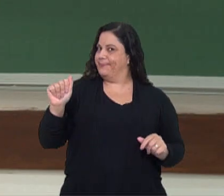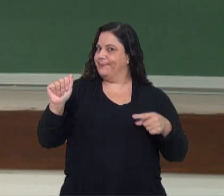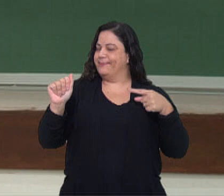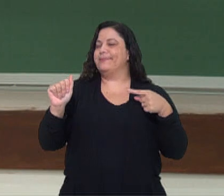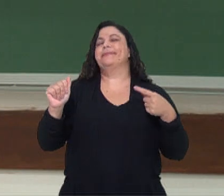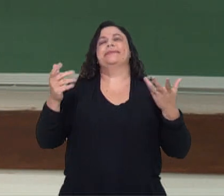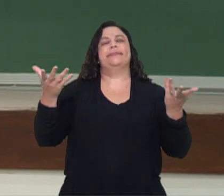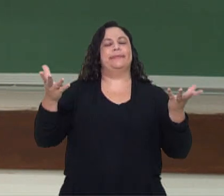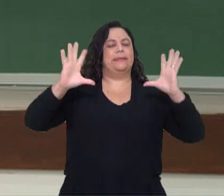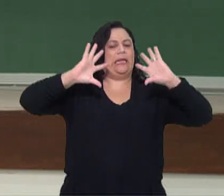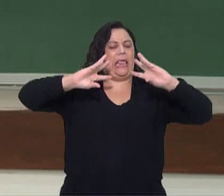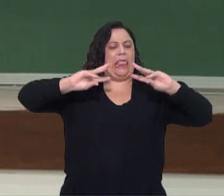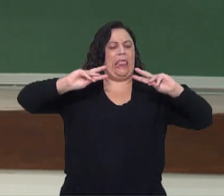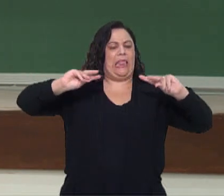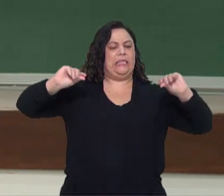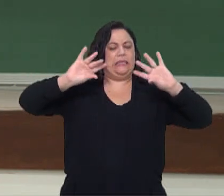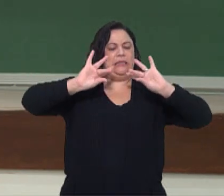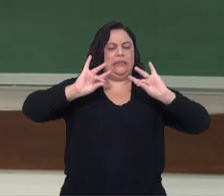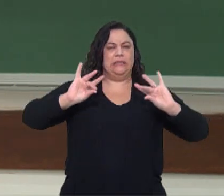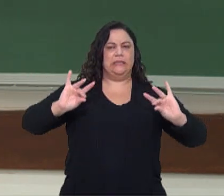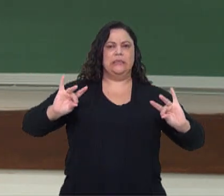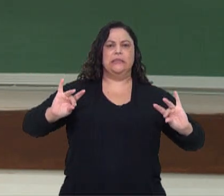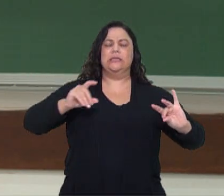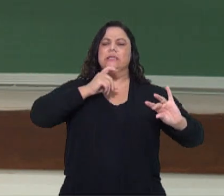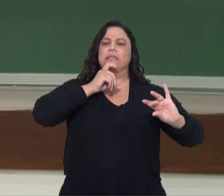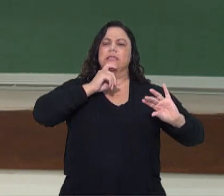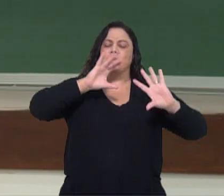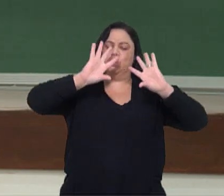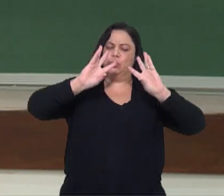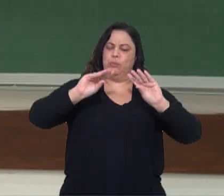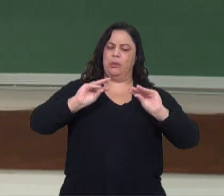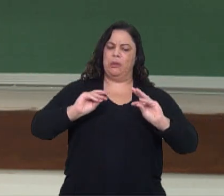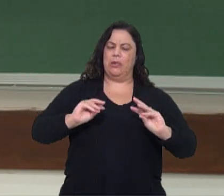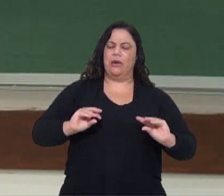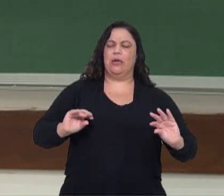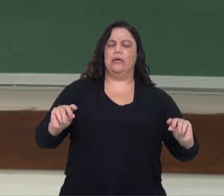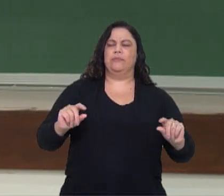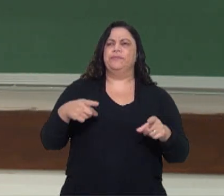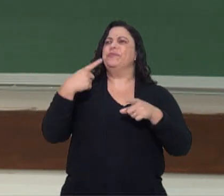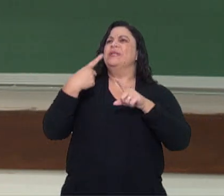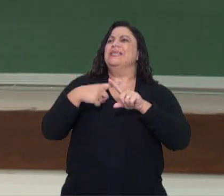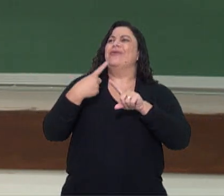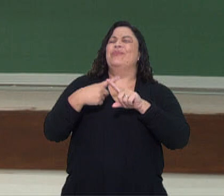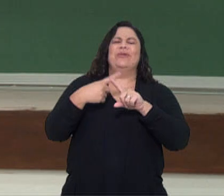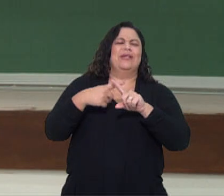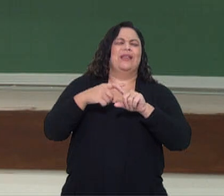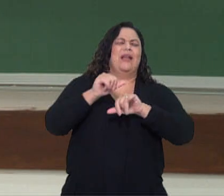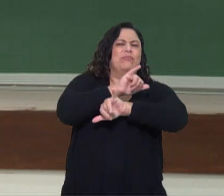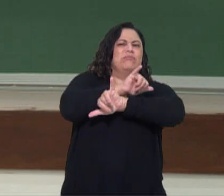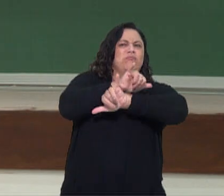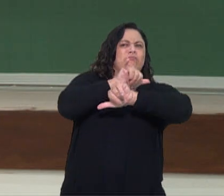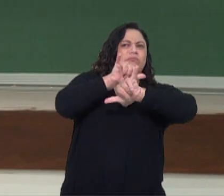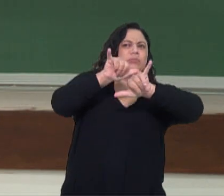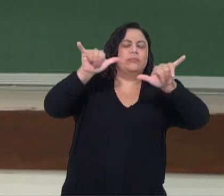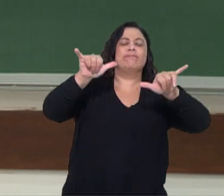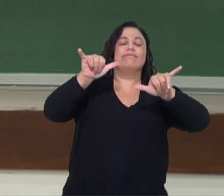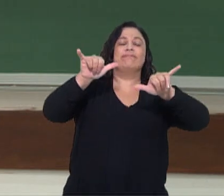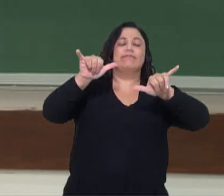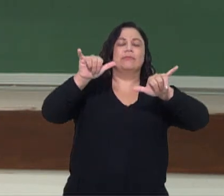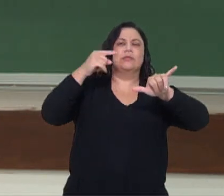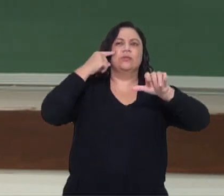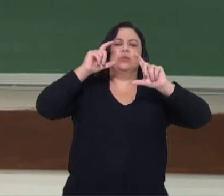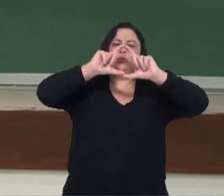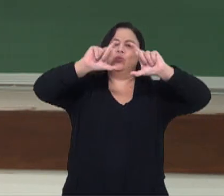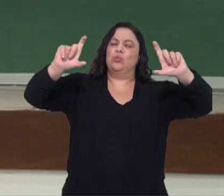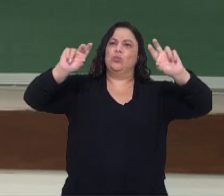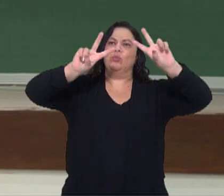notícia? Por que a pessoa, o jornalista, o repórter já faz isso? Para você